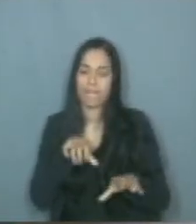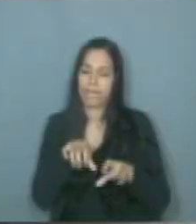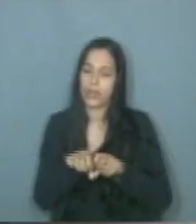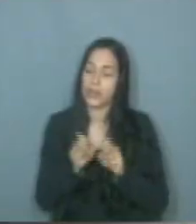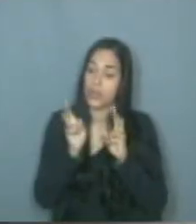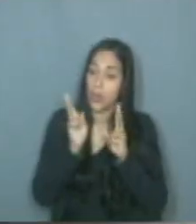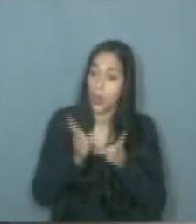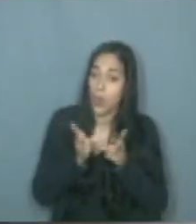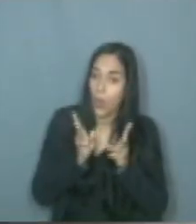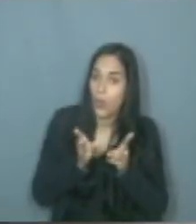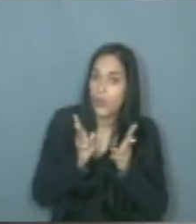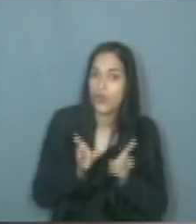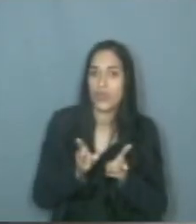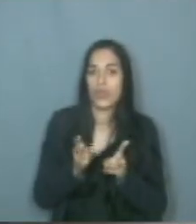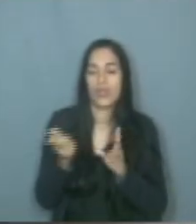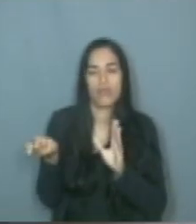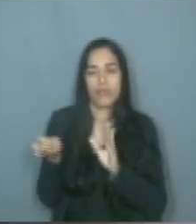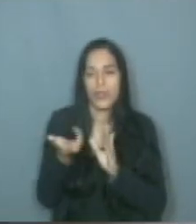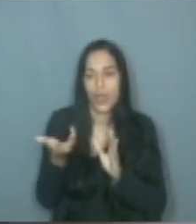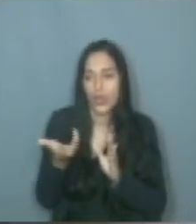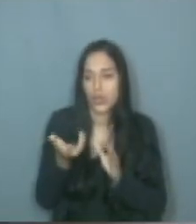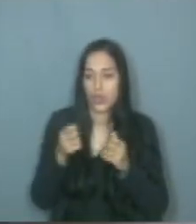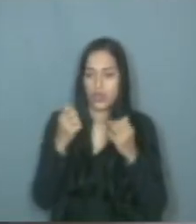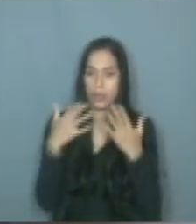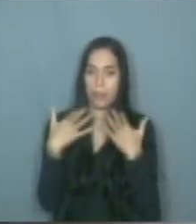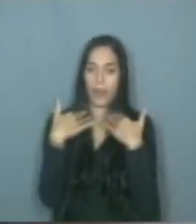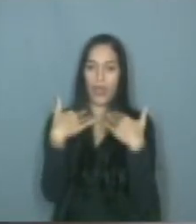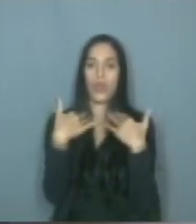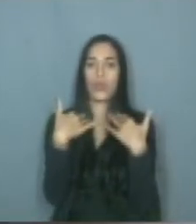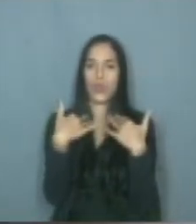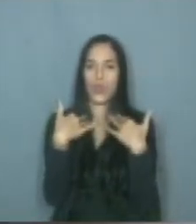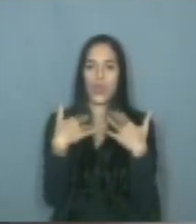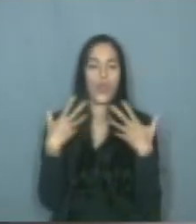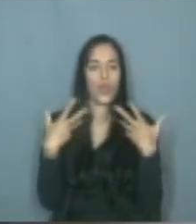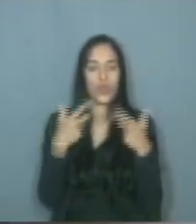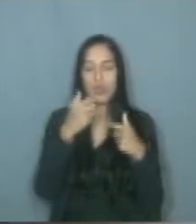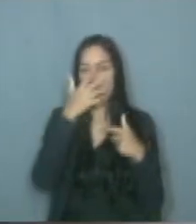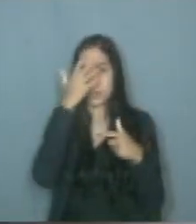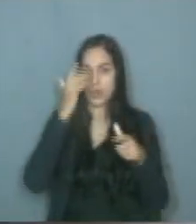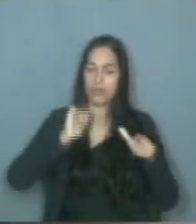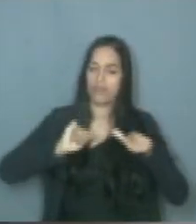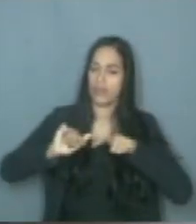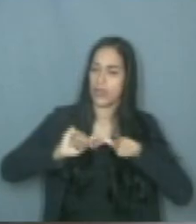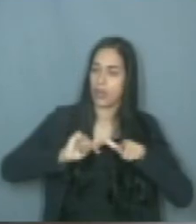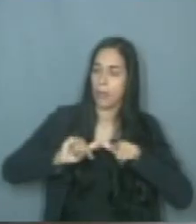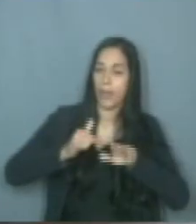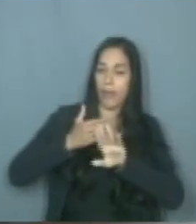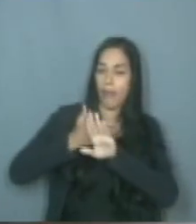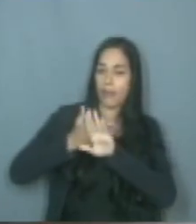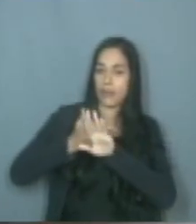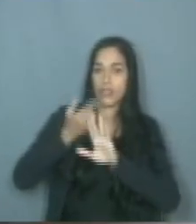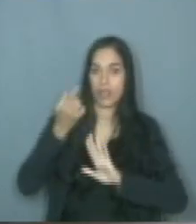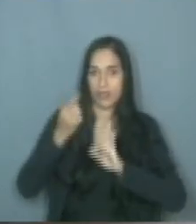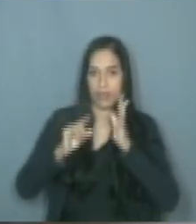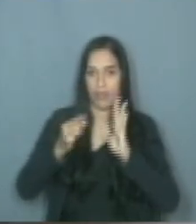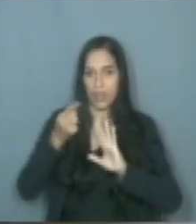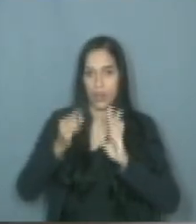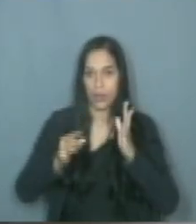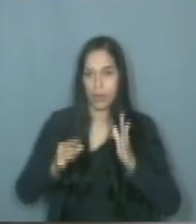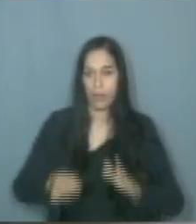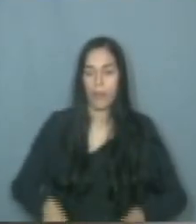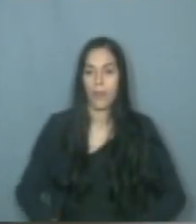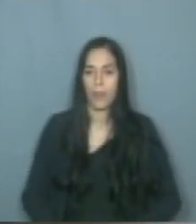continuada para os produtores de palco e para todas as pessoas que trabalham nos bastidores do Carnaval.